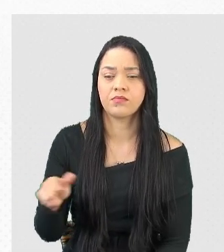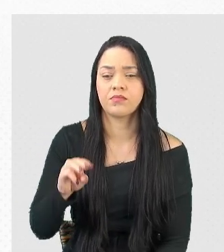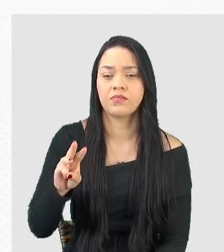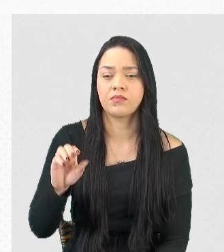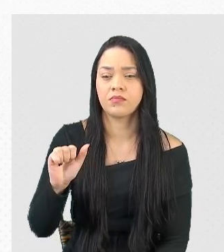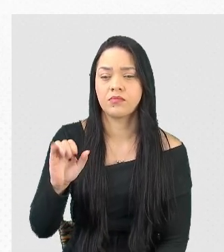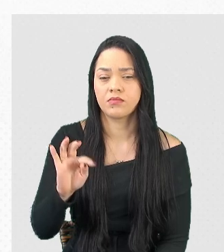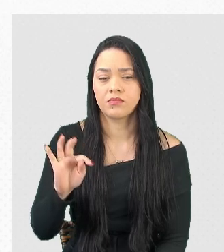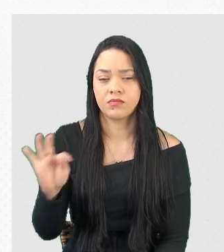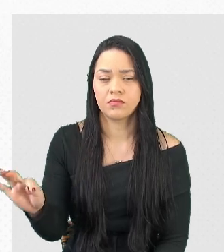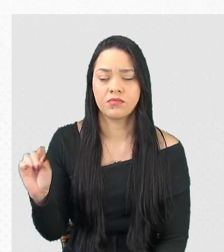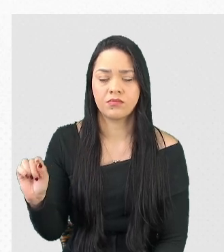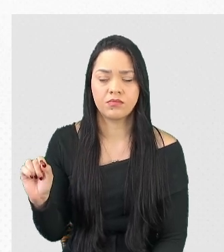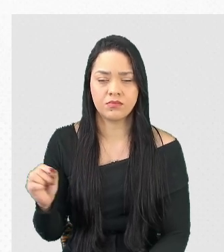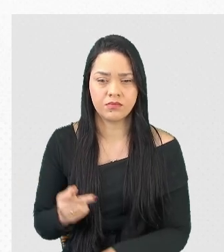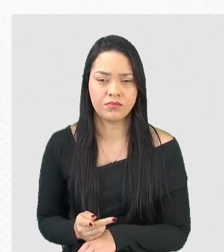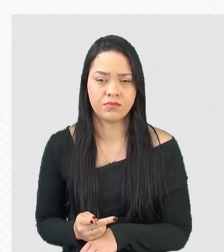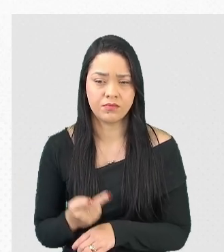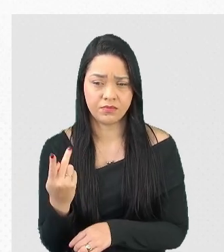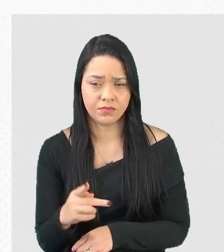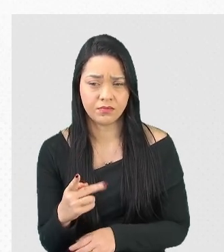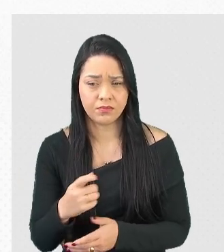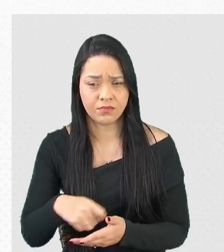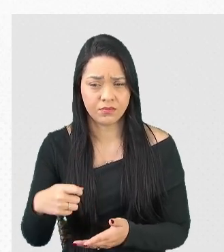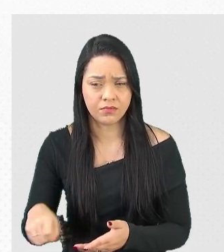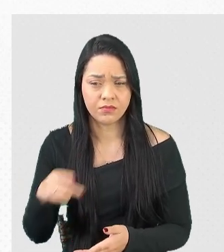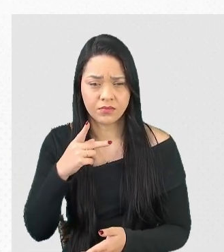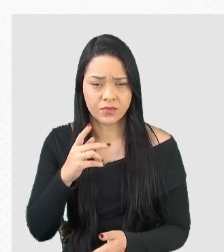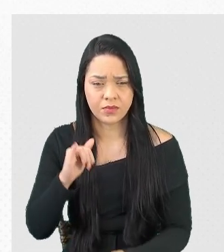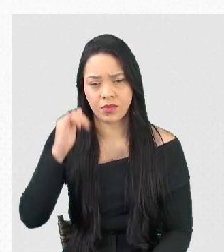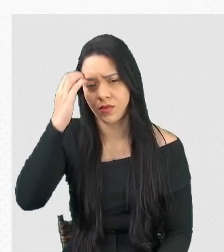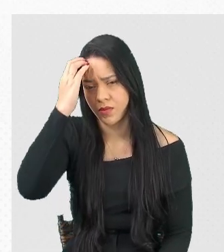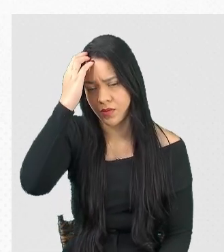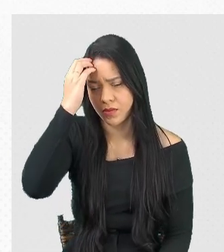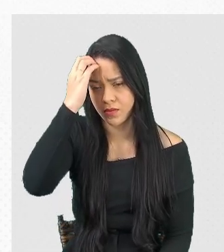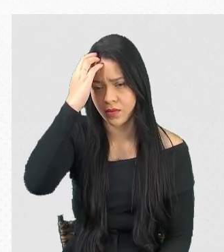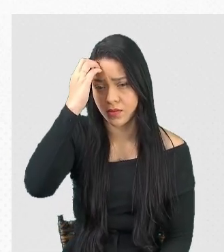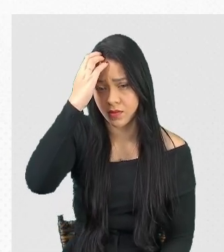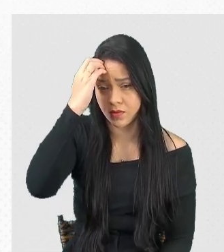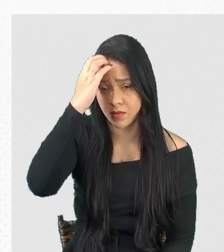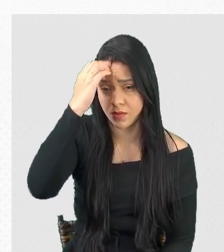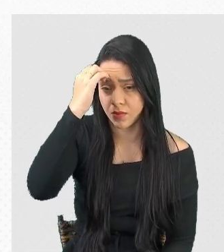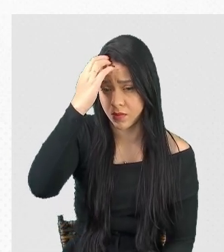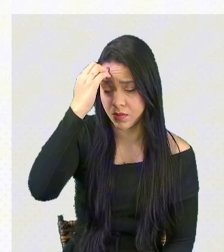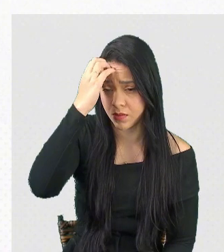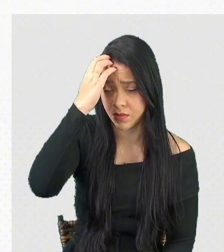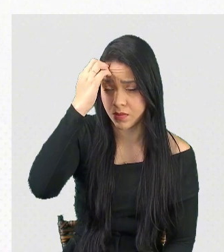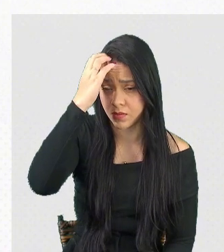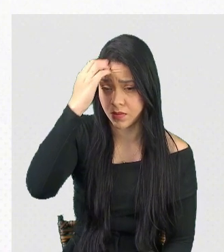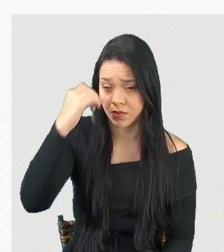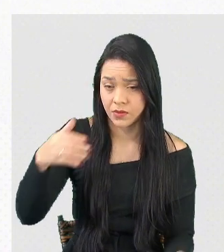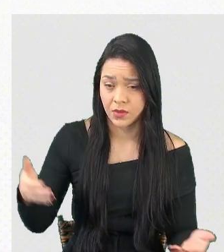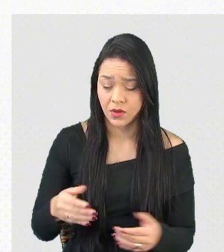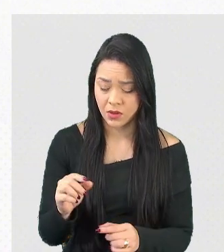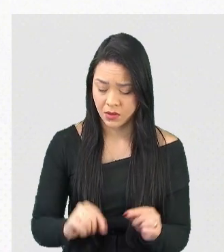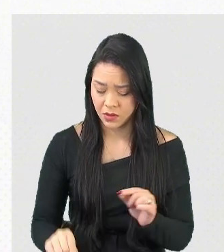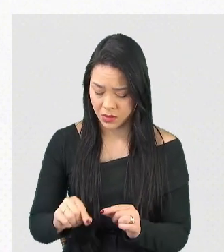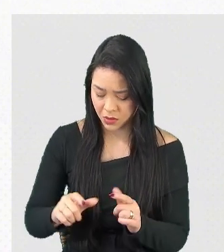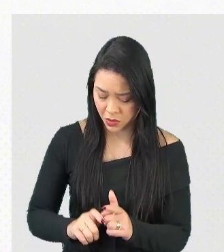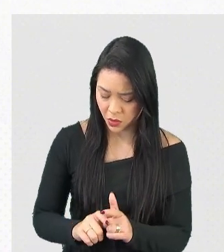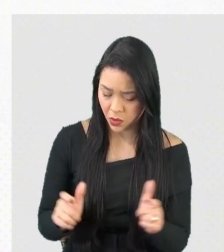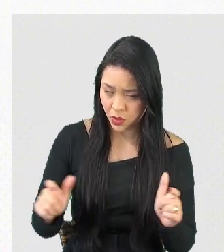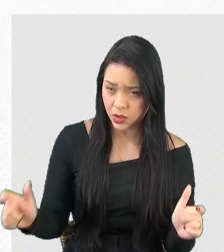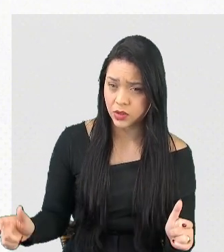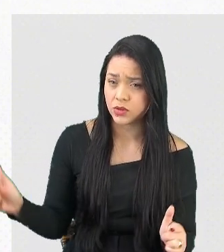pai. O negócio a que me dedico agora se tornou um grande sucesso. A máquina de fogo que eu inventei